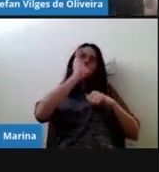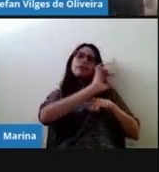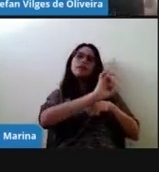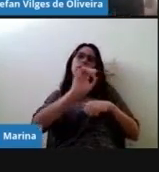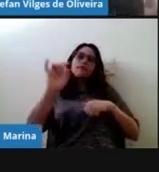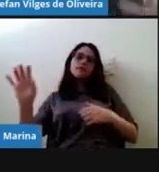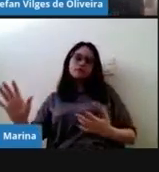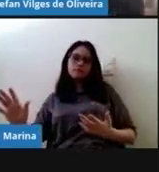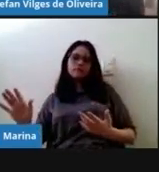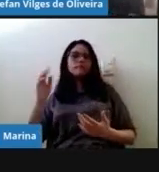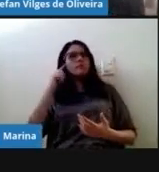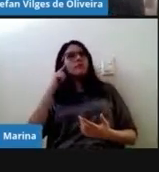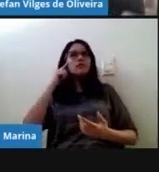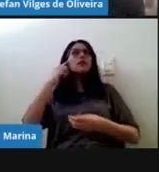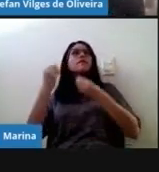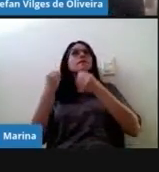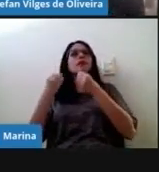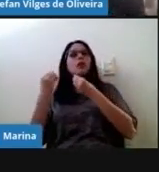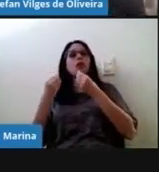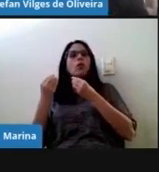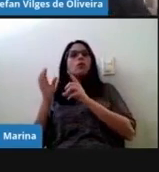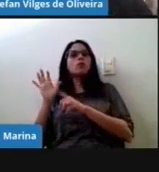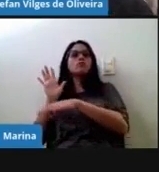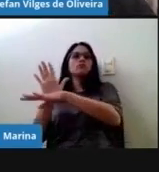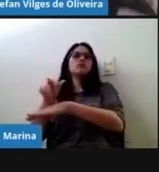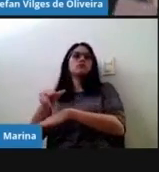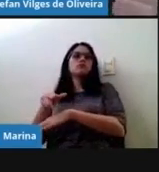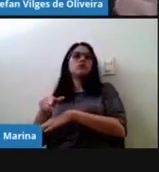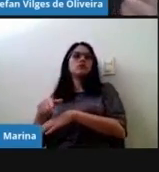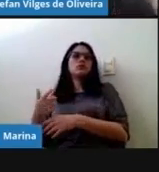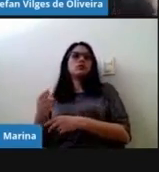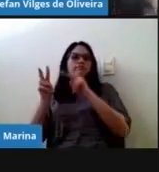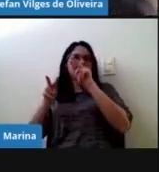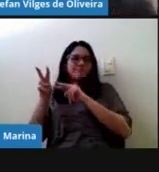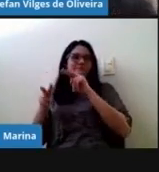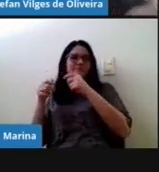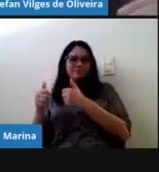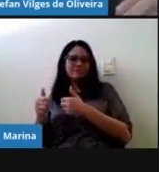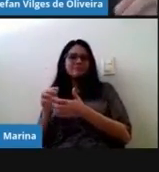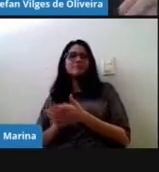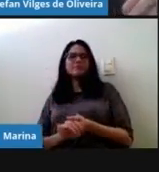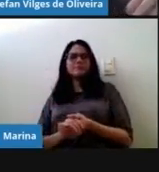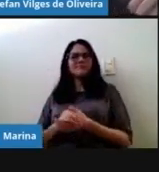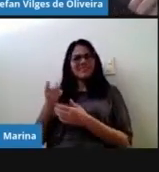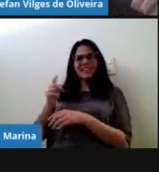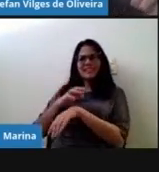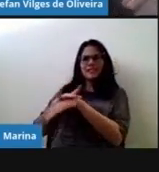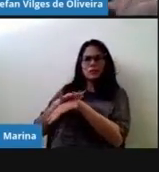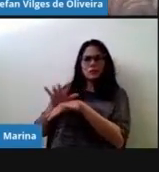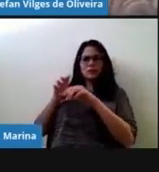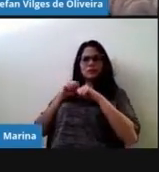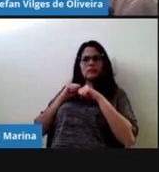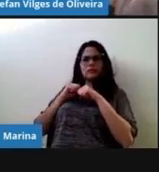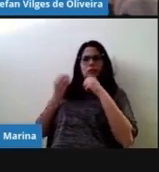atuar pensando na complexidade que se dá a ocorrência de uma doença que traz esse